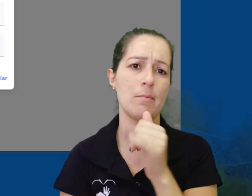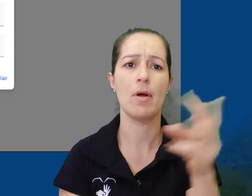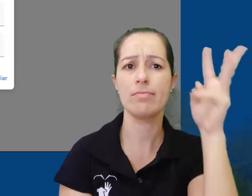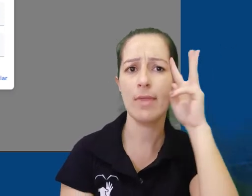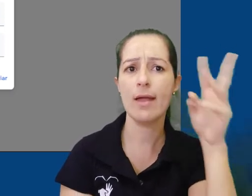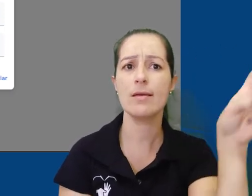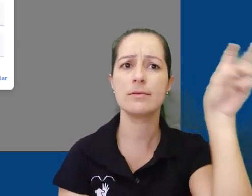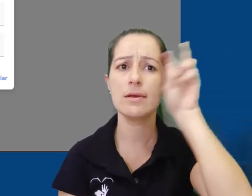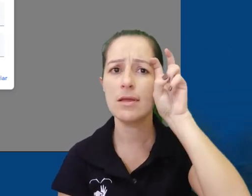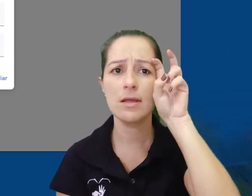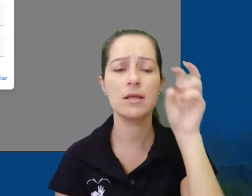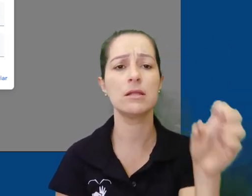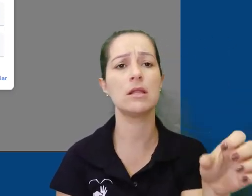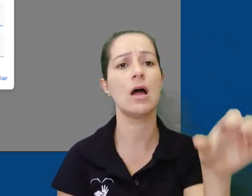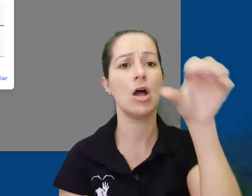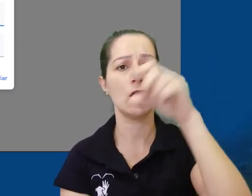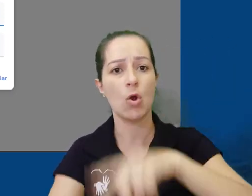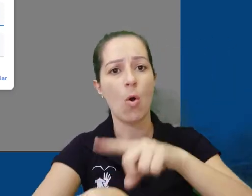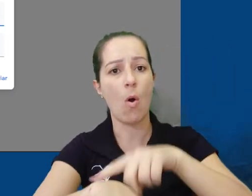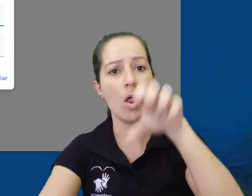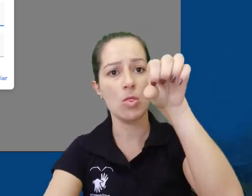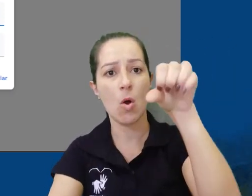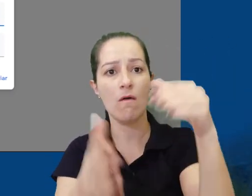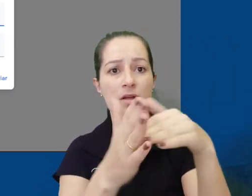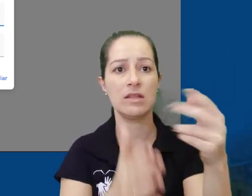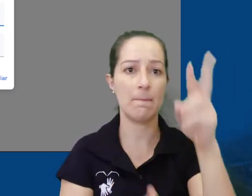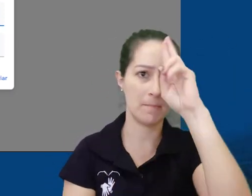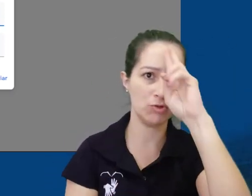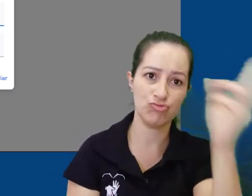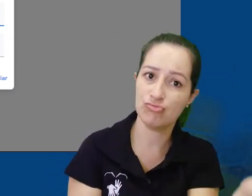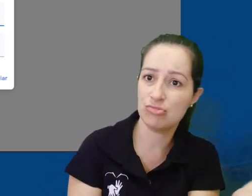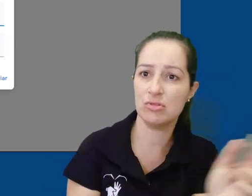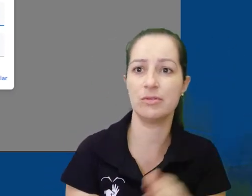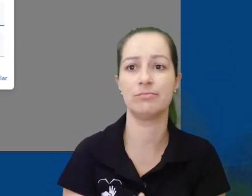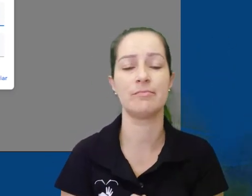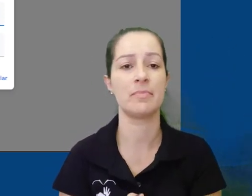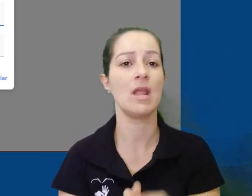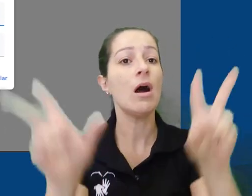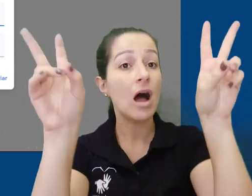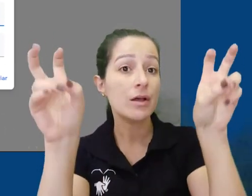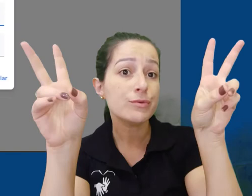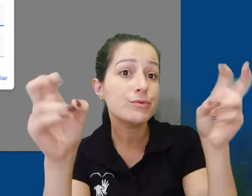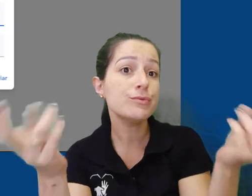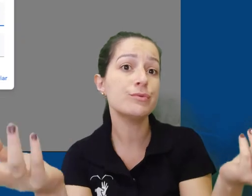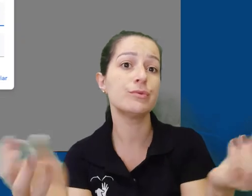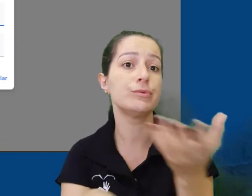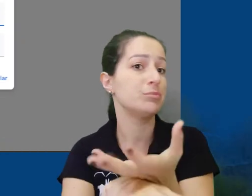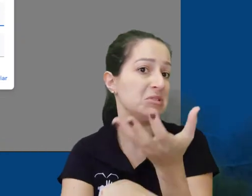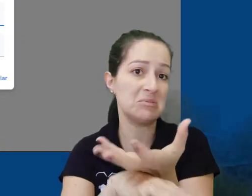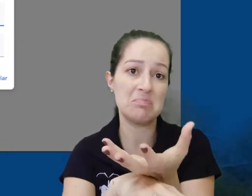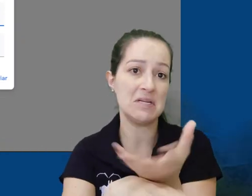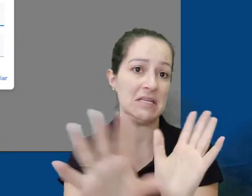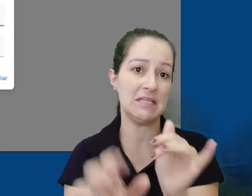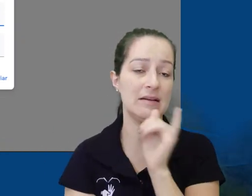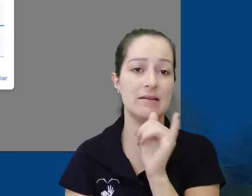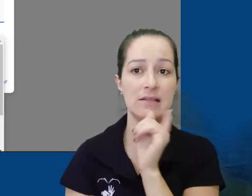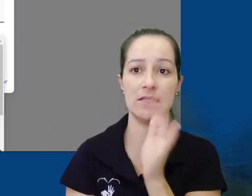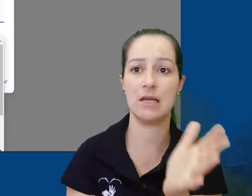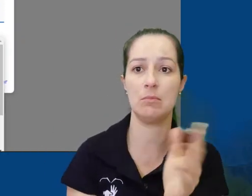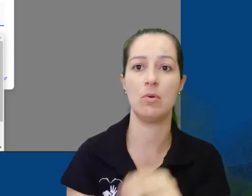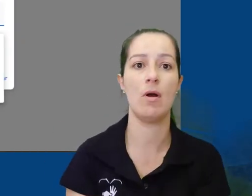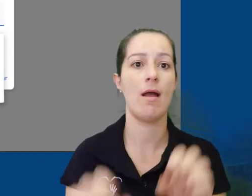quinta 9 meio-dia por exemplo em assunto podemos posicionar matérias ou áreas existentes ou criar a nossa própria